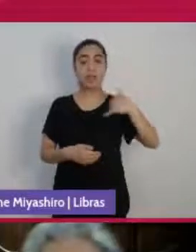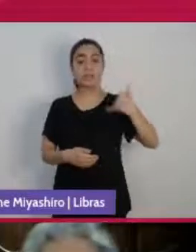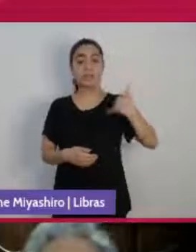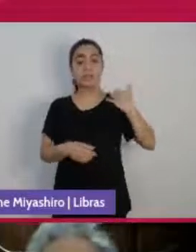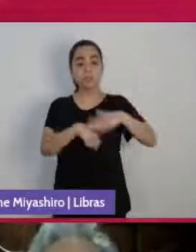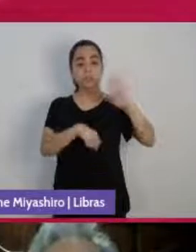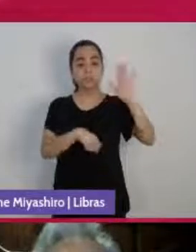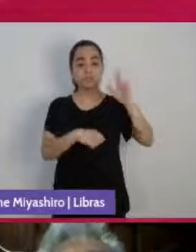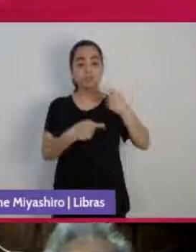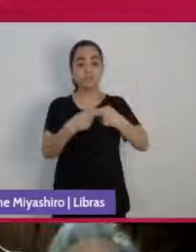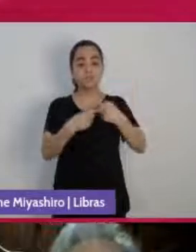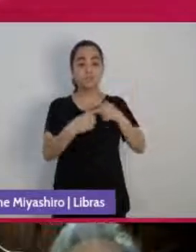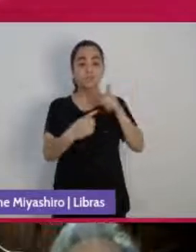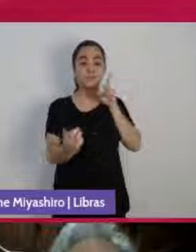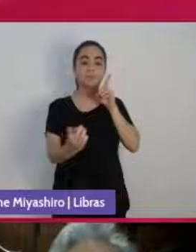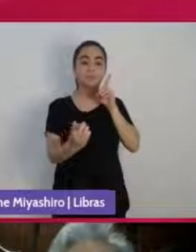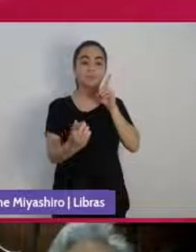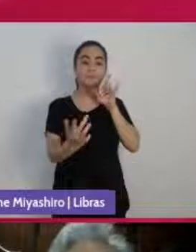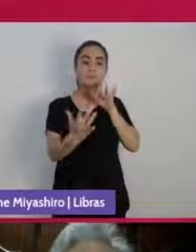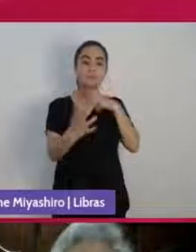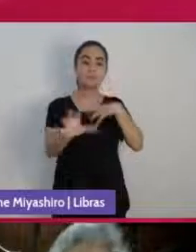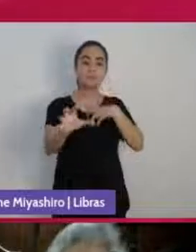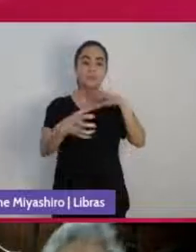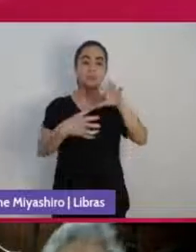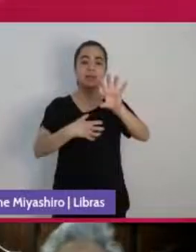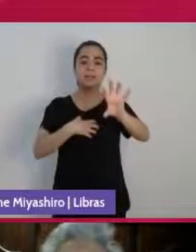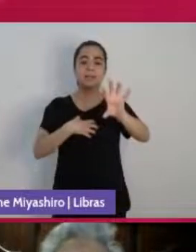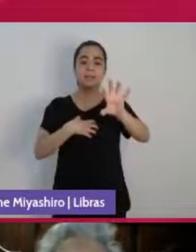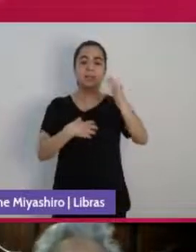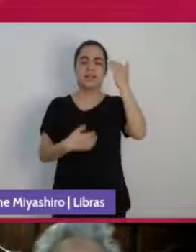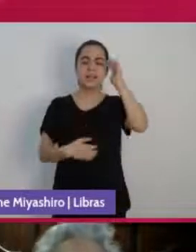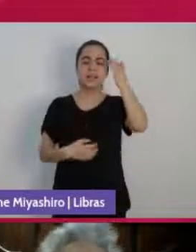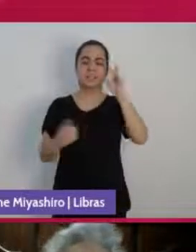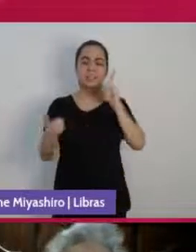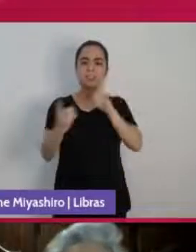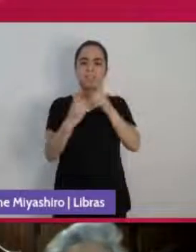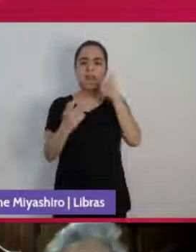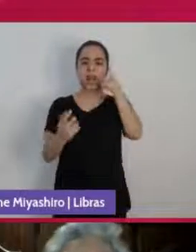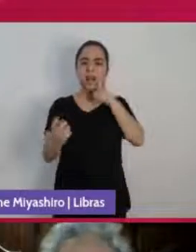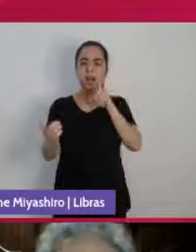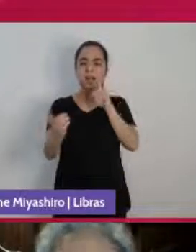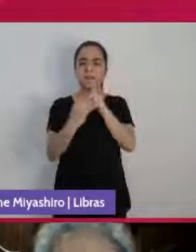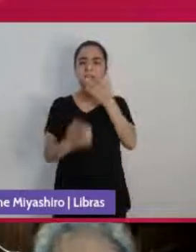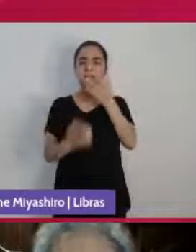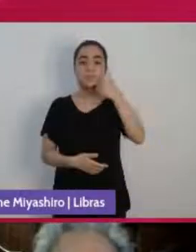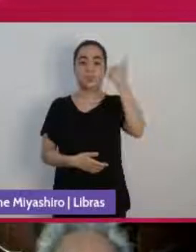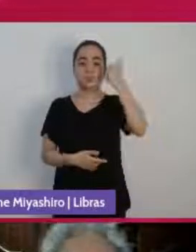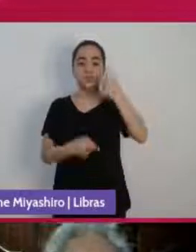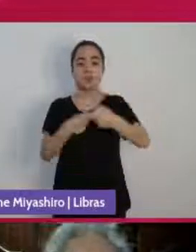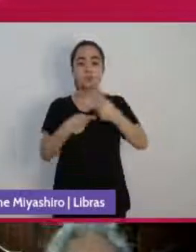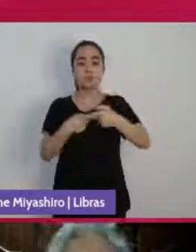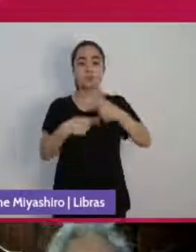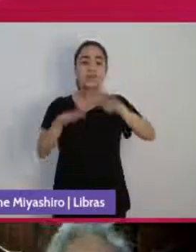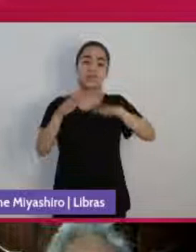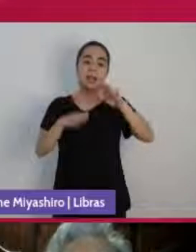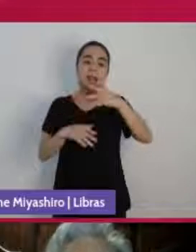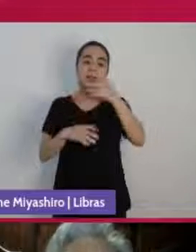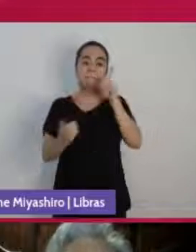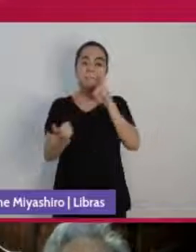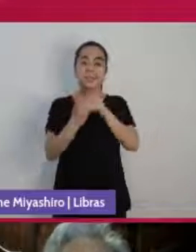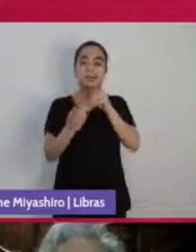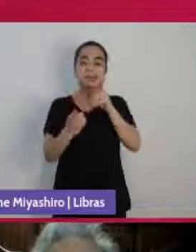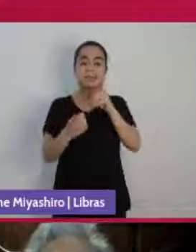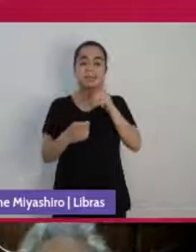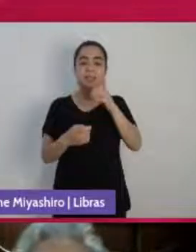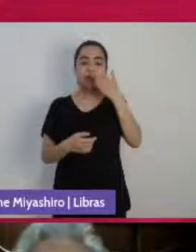Empatia, entende a paciente, porque a nossa paciente que vem fazer mamografia é de 40 anos para cima. Então, eu tenho uma